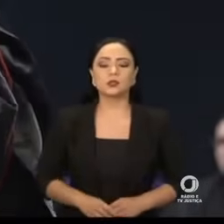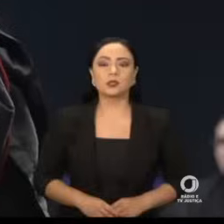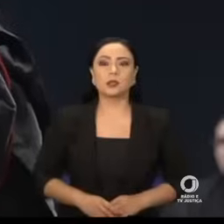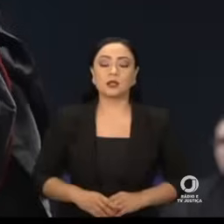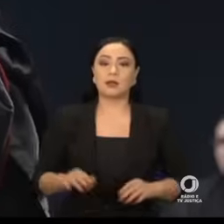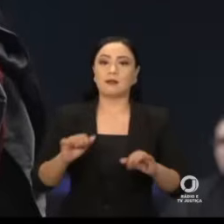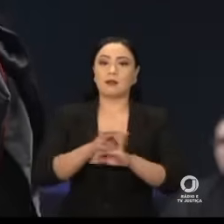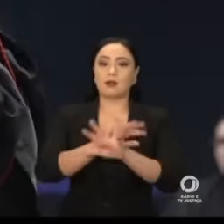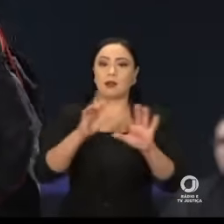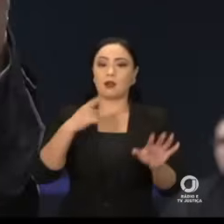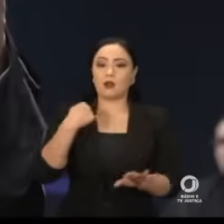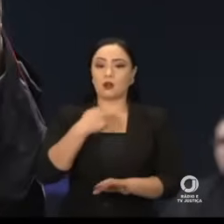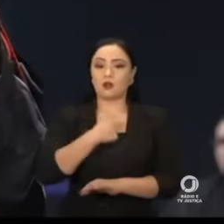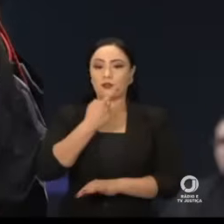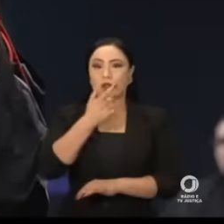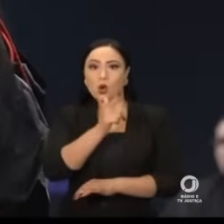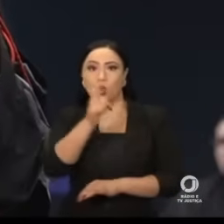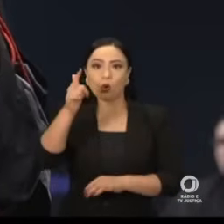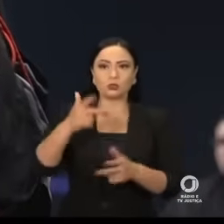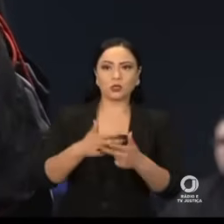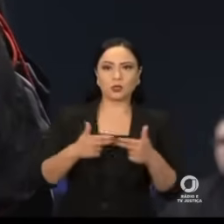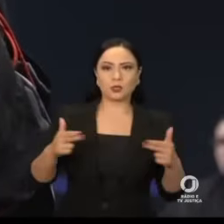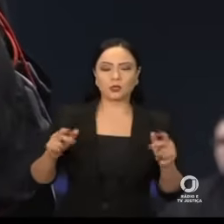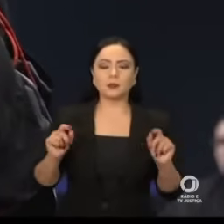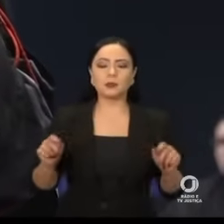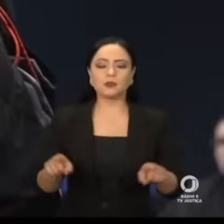Claramente, nós estamos falando de outra coisa.